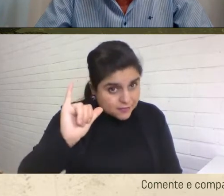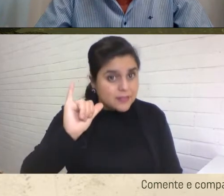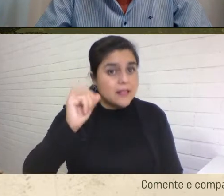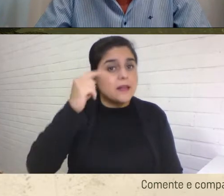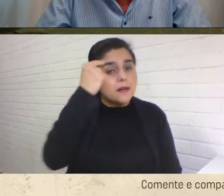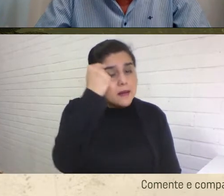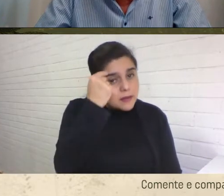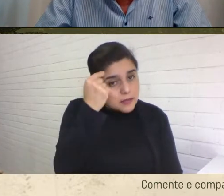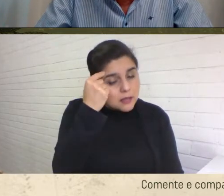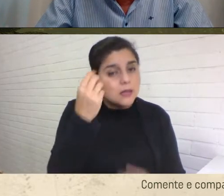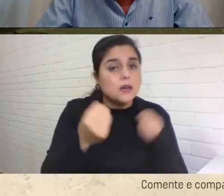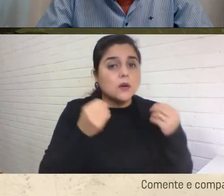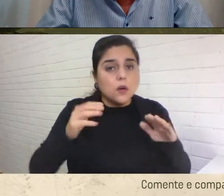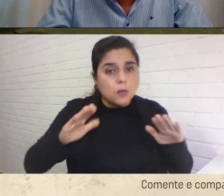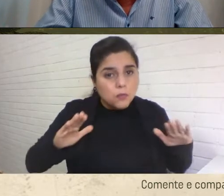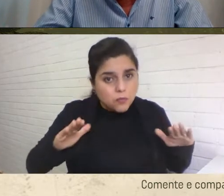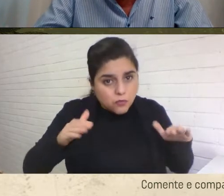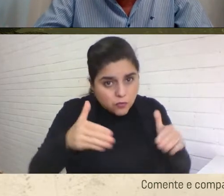na